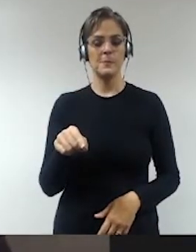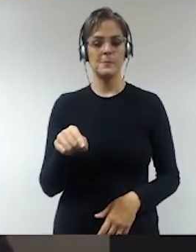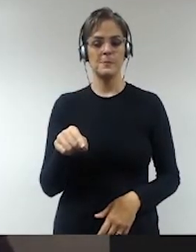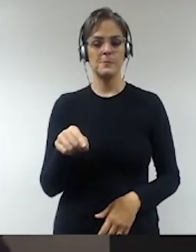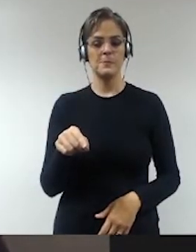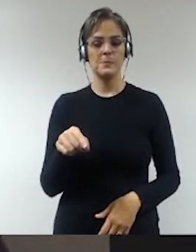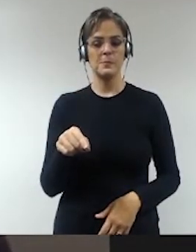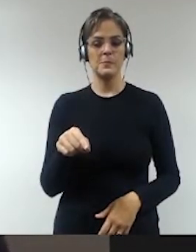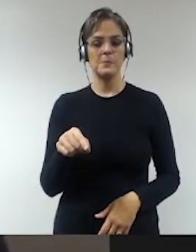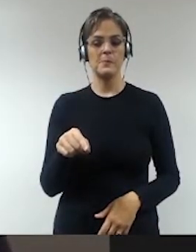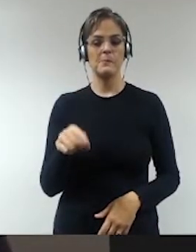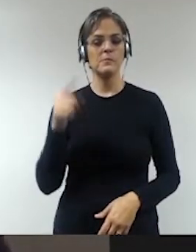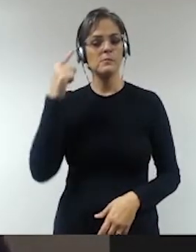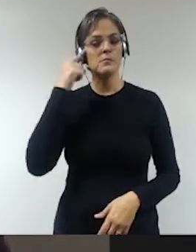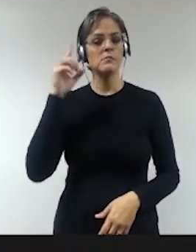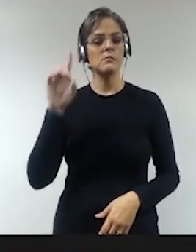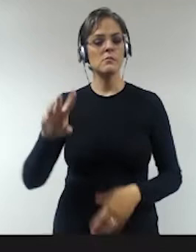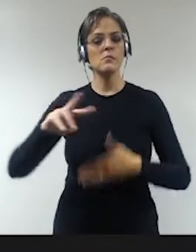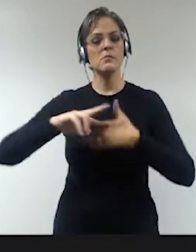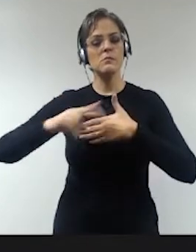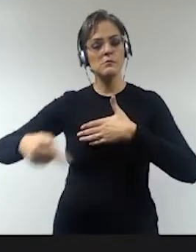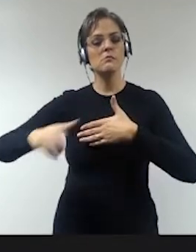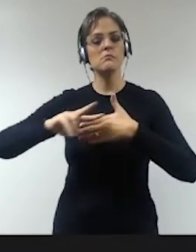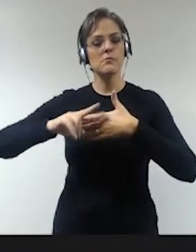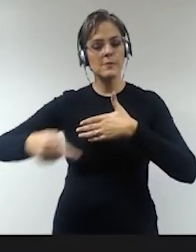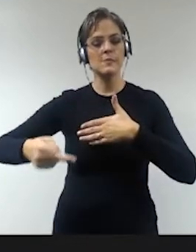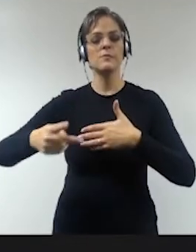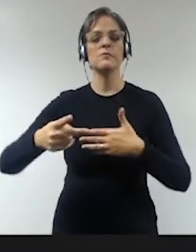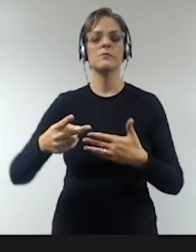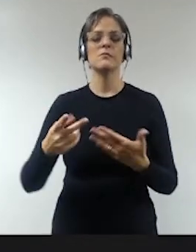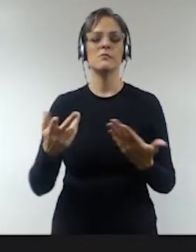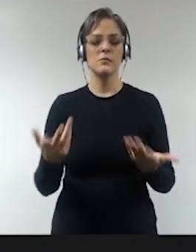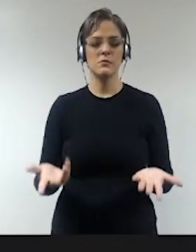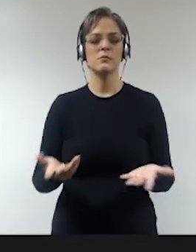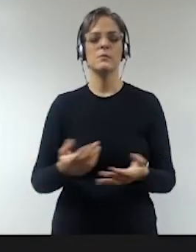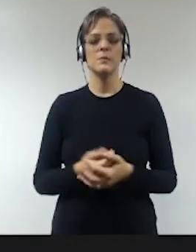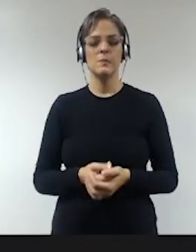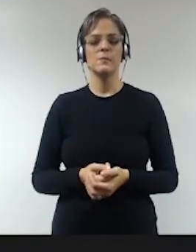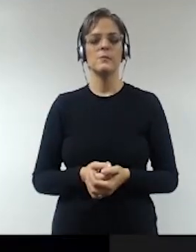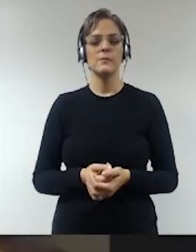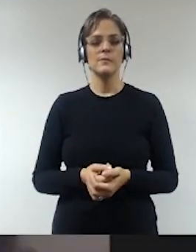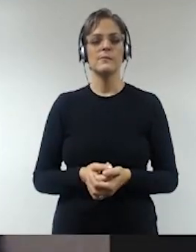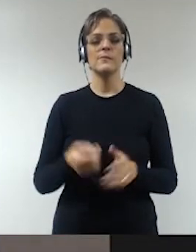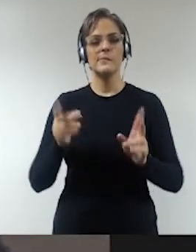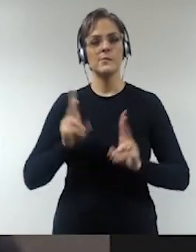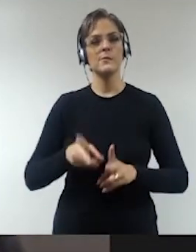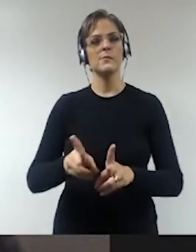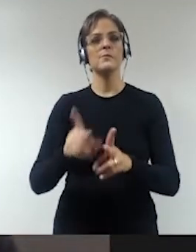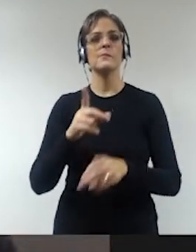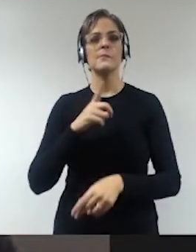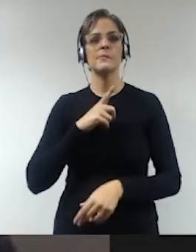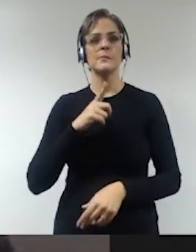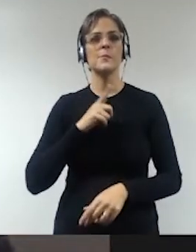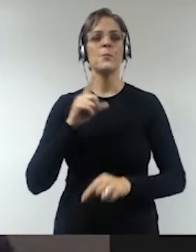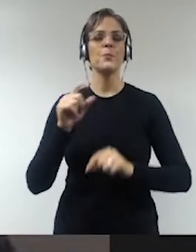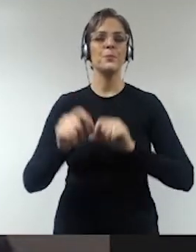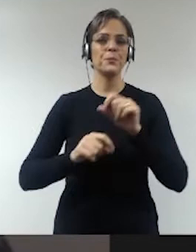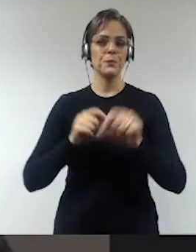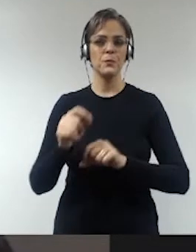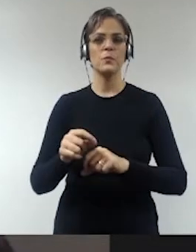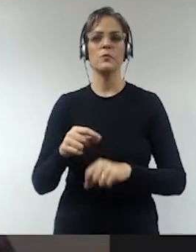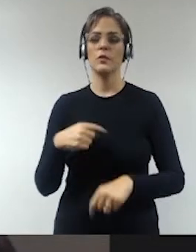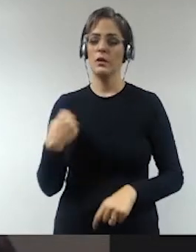no consequencialismo, ela continua a gerar entre